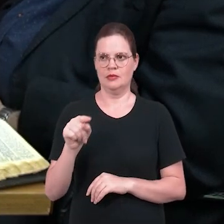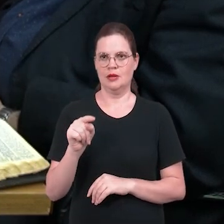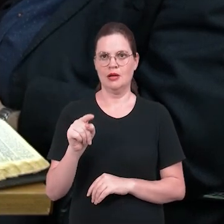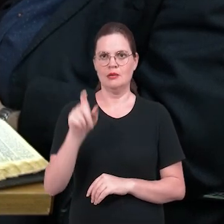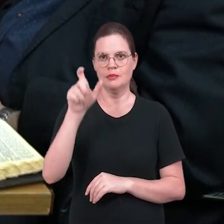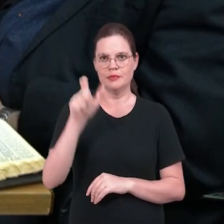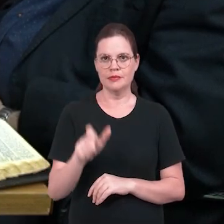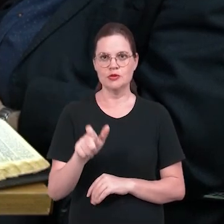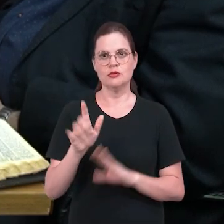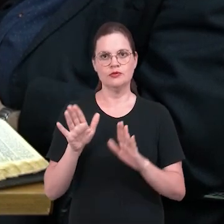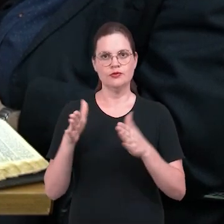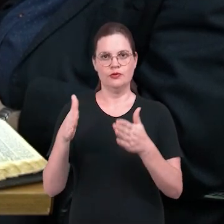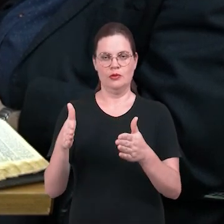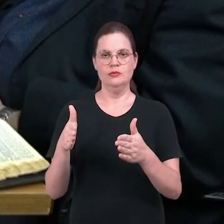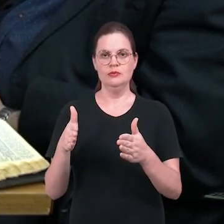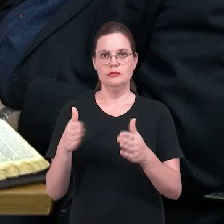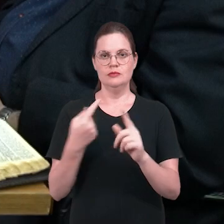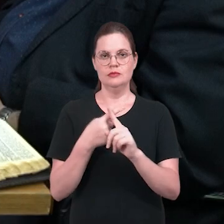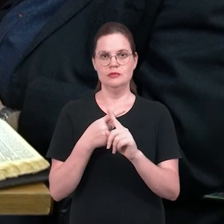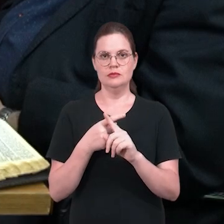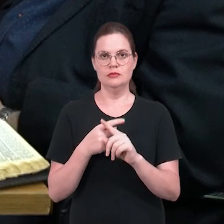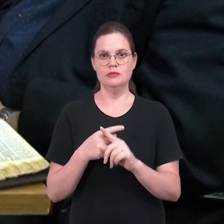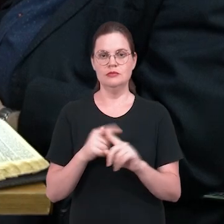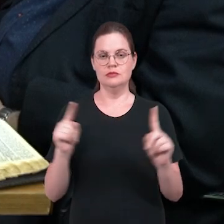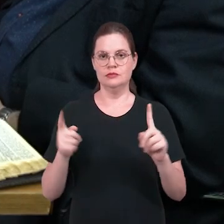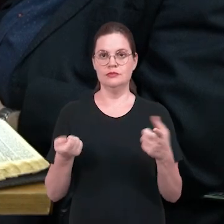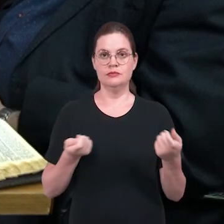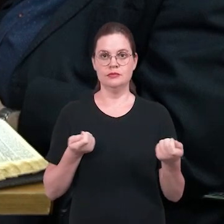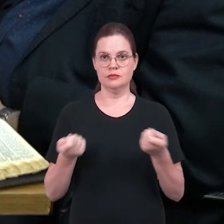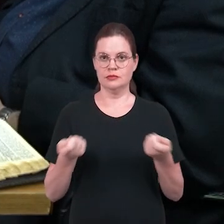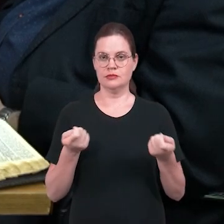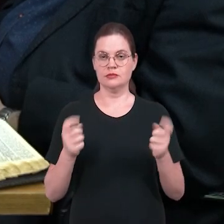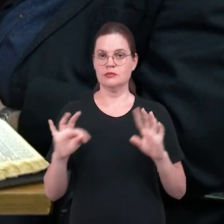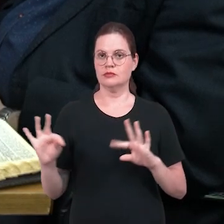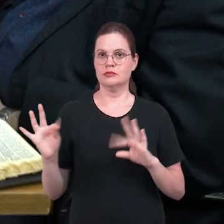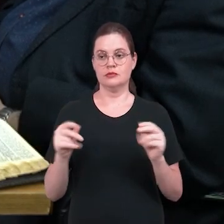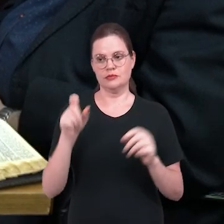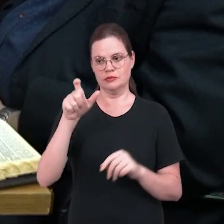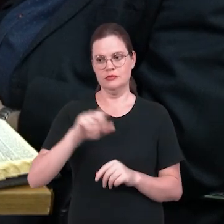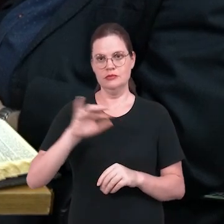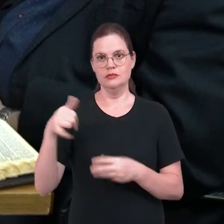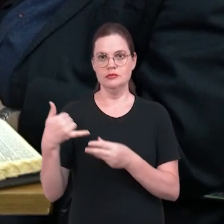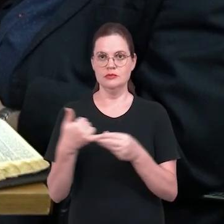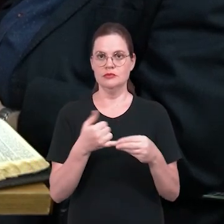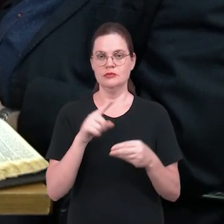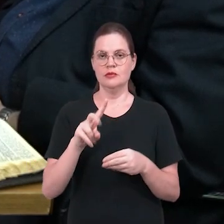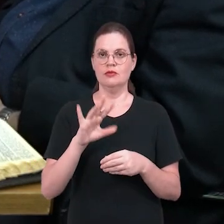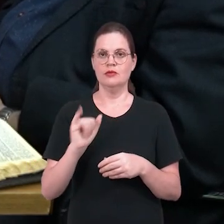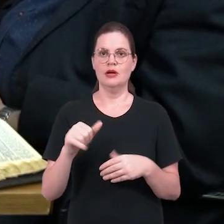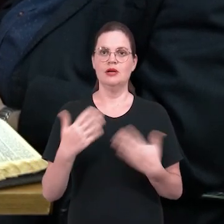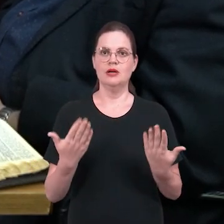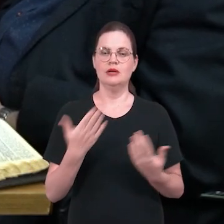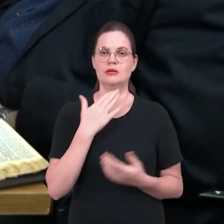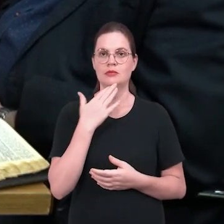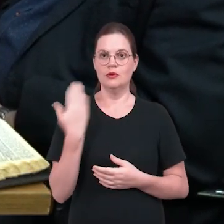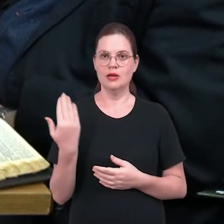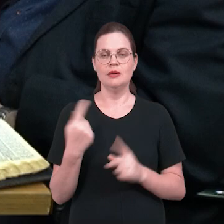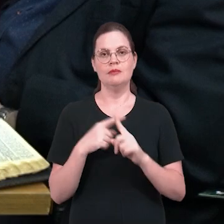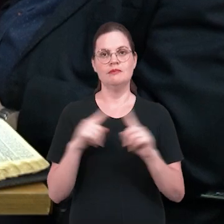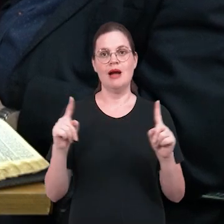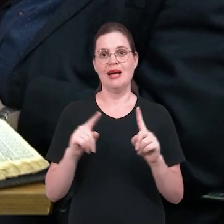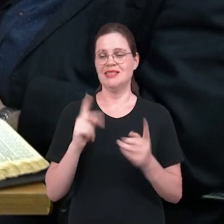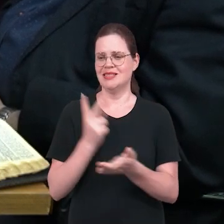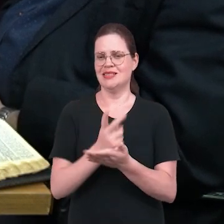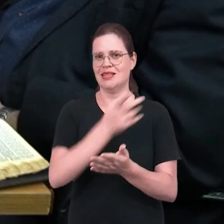período, mas não deixa de ter o governo de Deus, né? A presença do Espírito Santo o